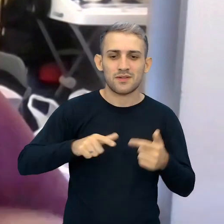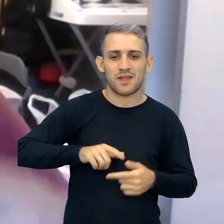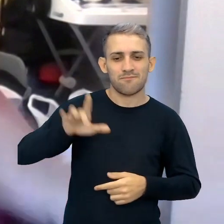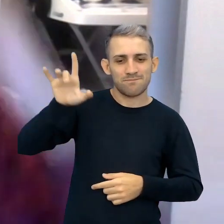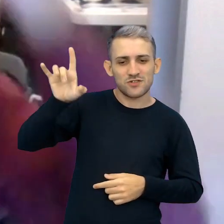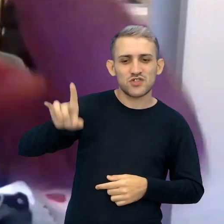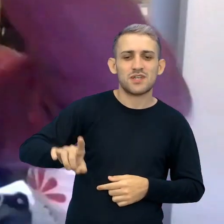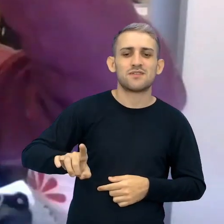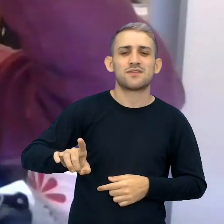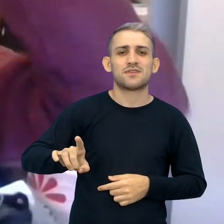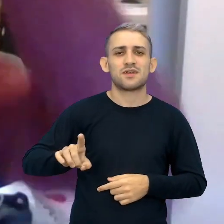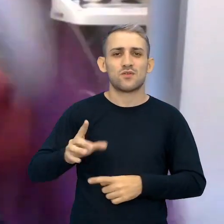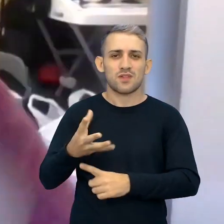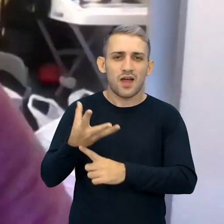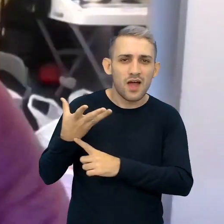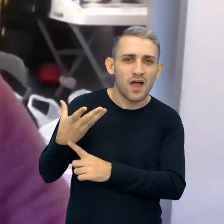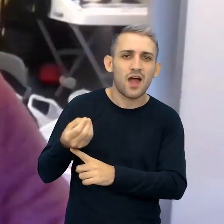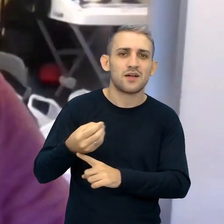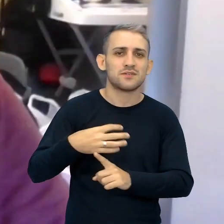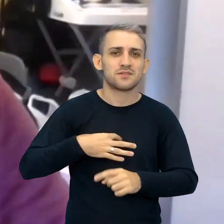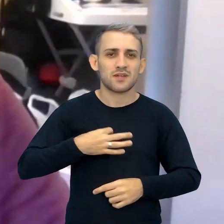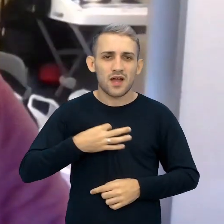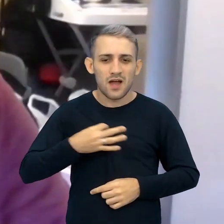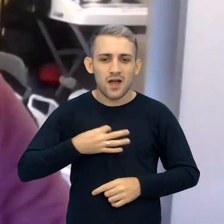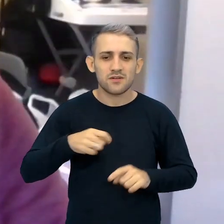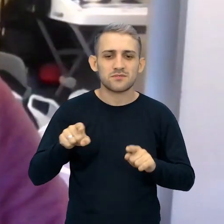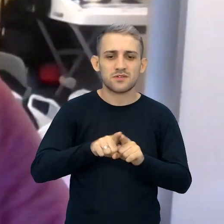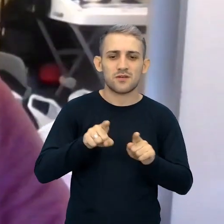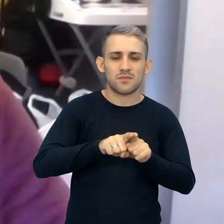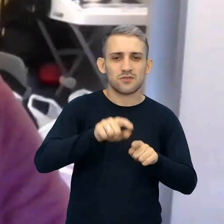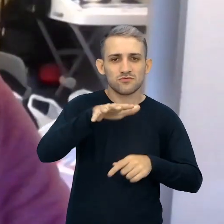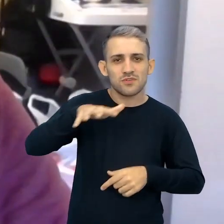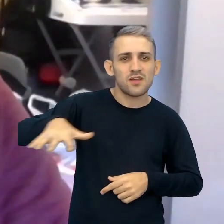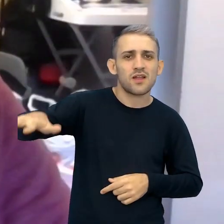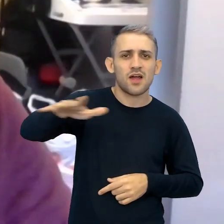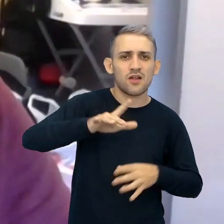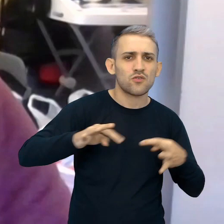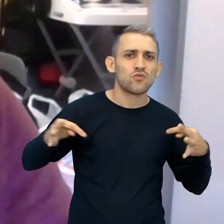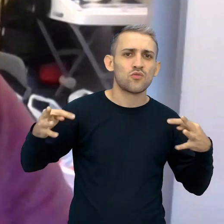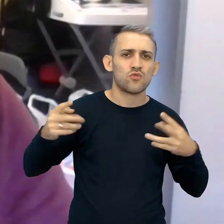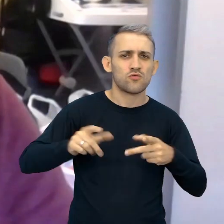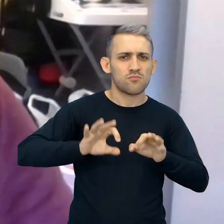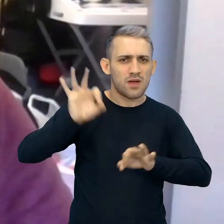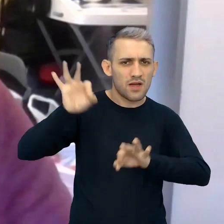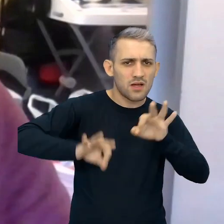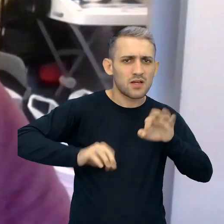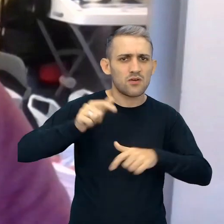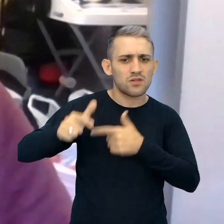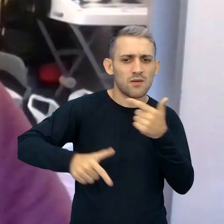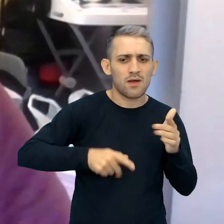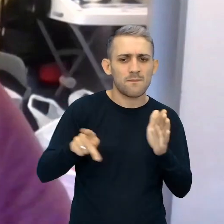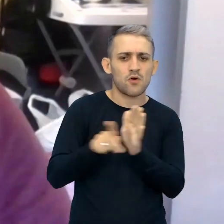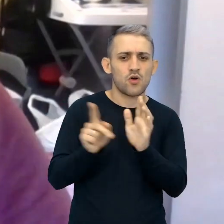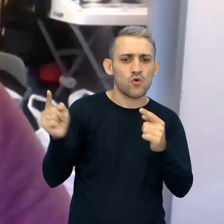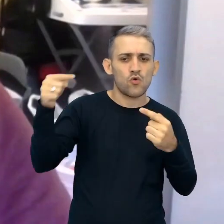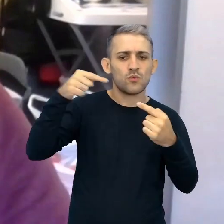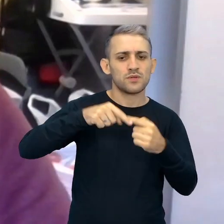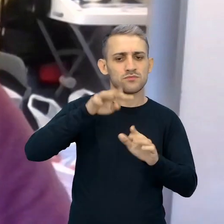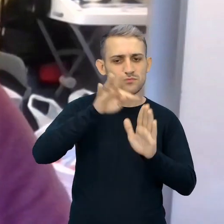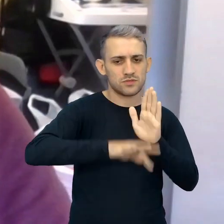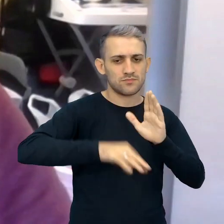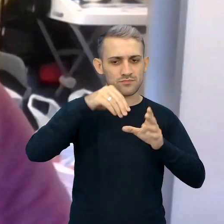direção, na arte, no figurino, nos cenários, vão todos planejar o seu trabalho de acordo com o que está presente nesse